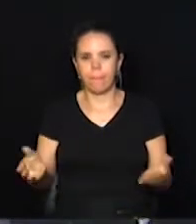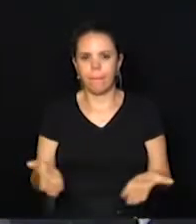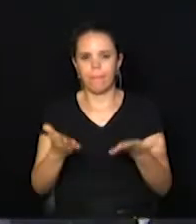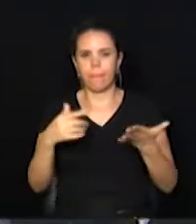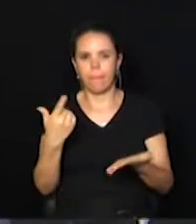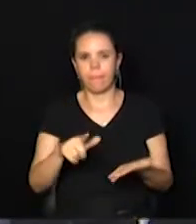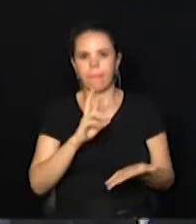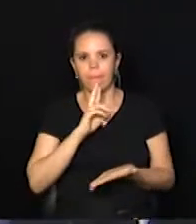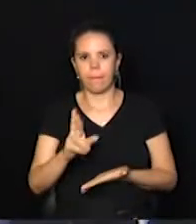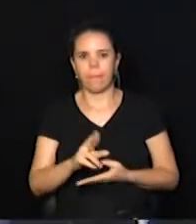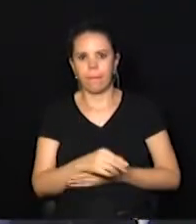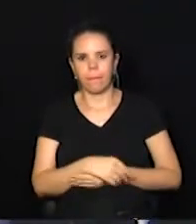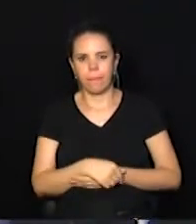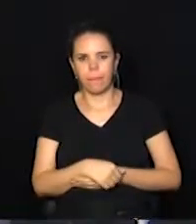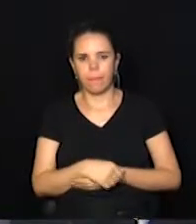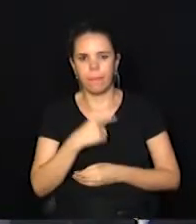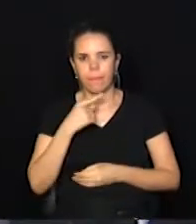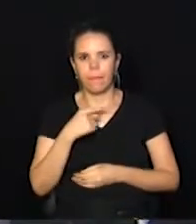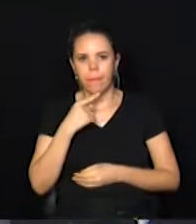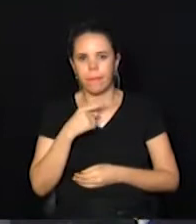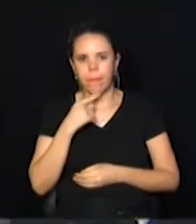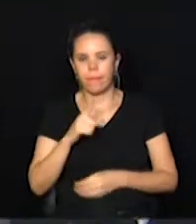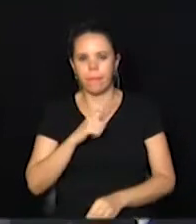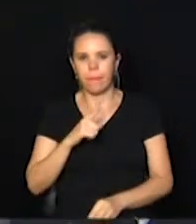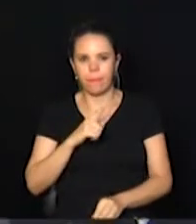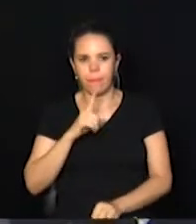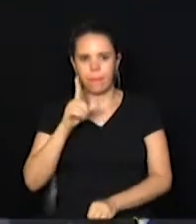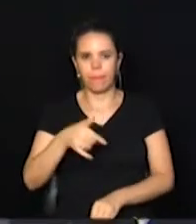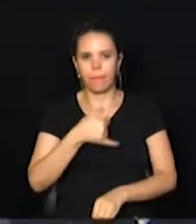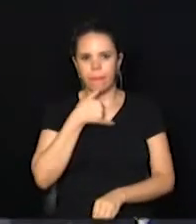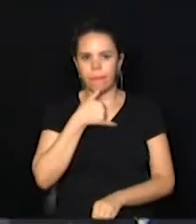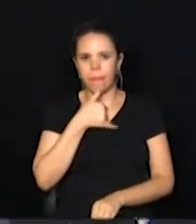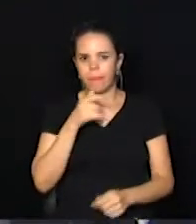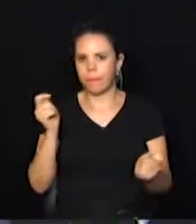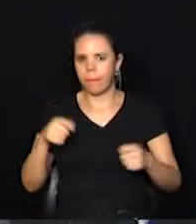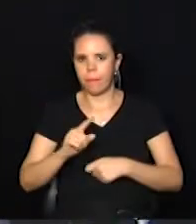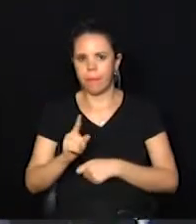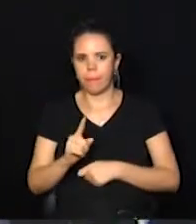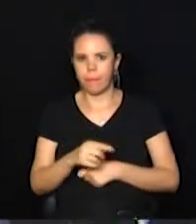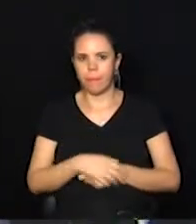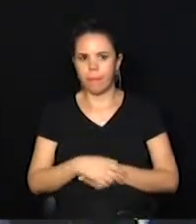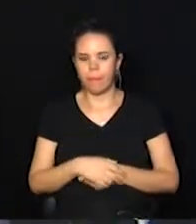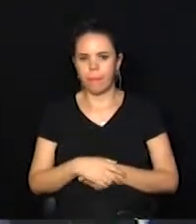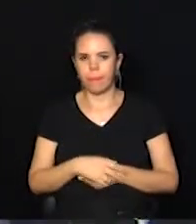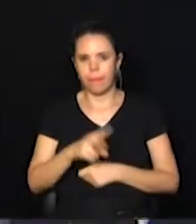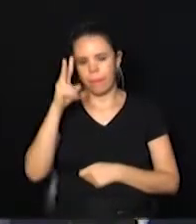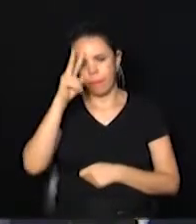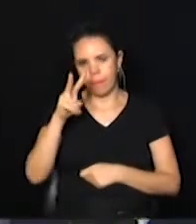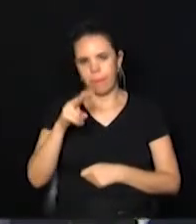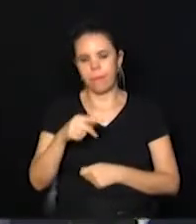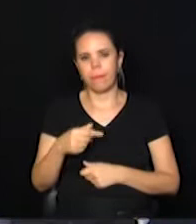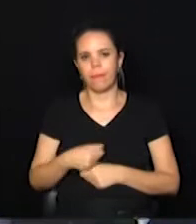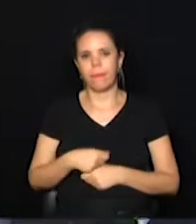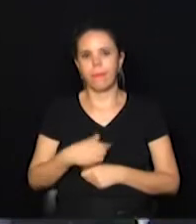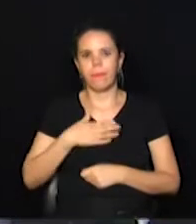outras respostas para as dúvidas que a gente tem. Mas isso, infelizmente, não foi possível. Para a gente recuperar um pouco o